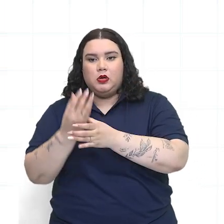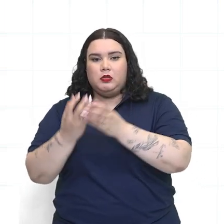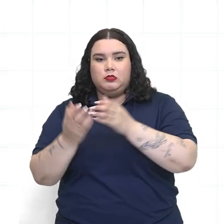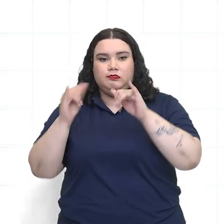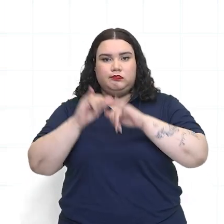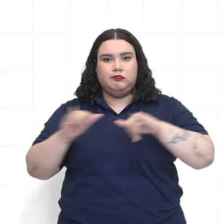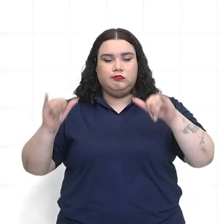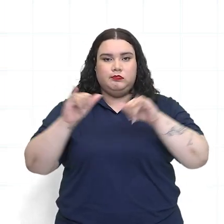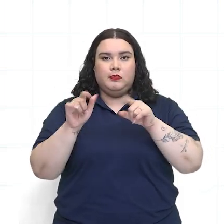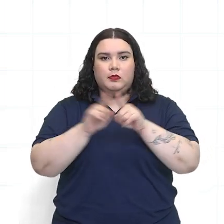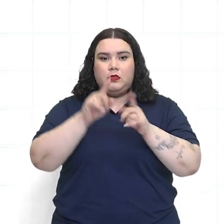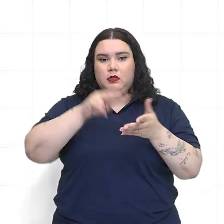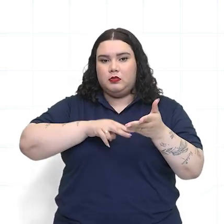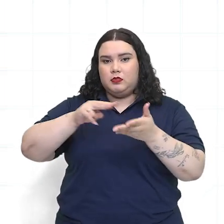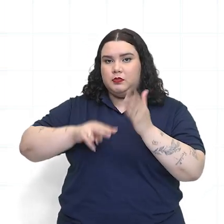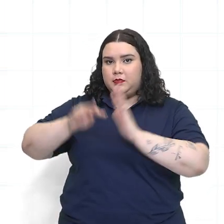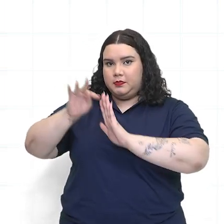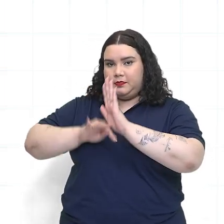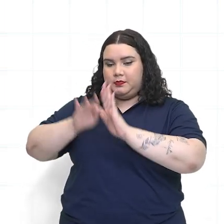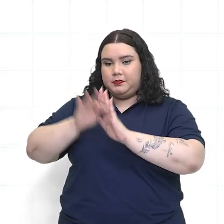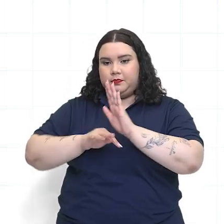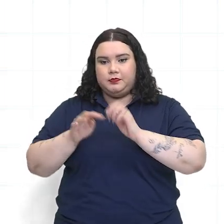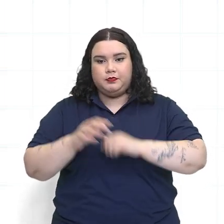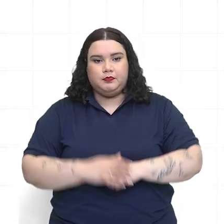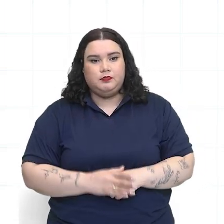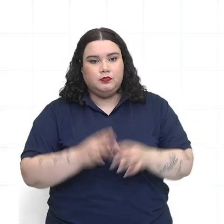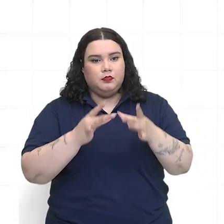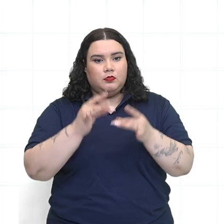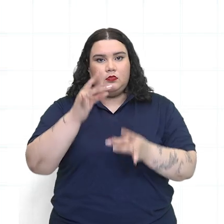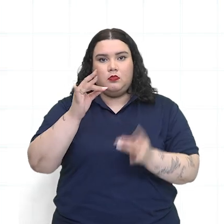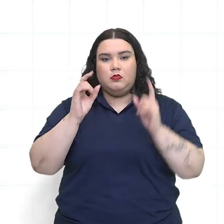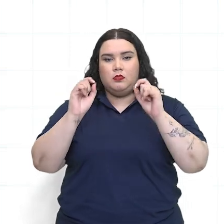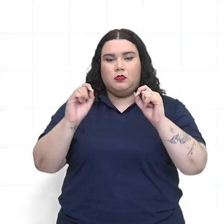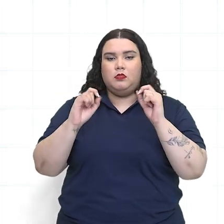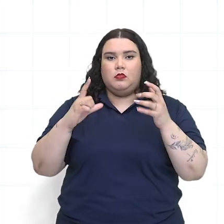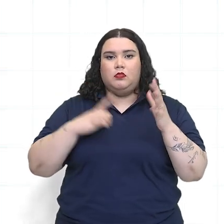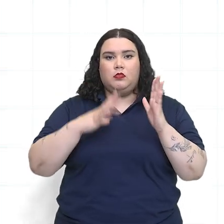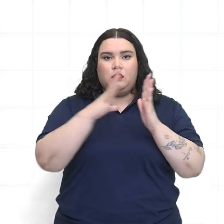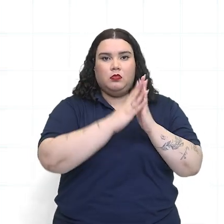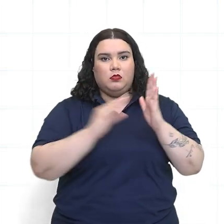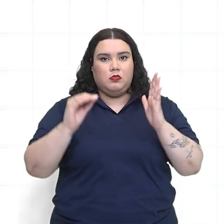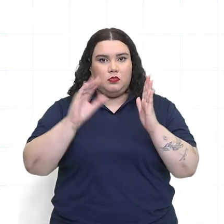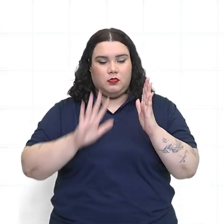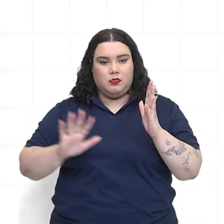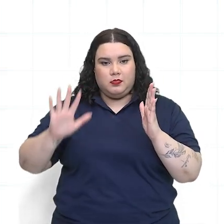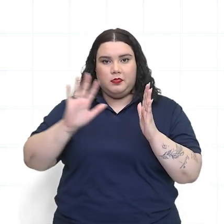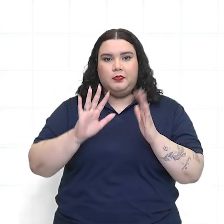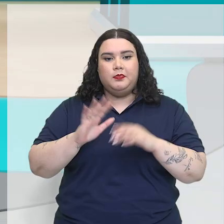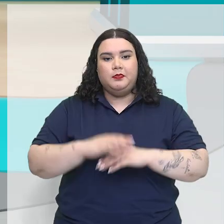produção, circulação e recepção de textos. Detalhamento, intertextualidade.